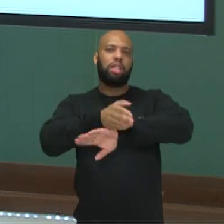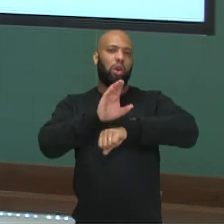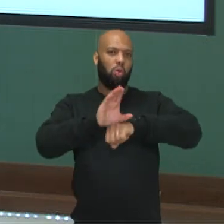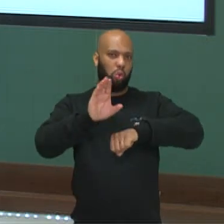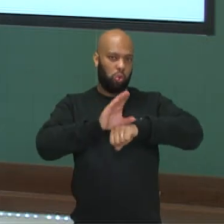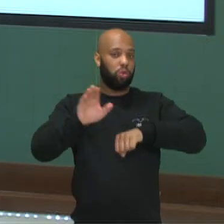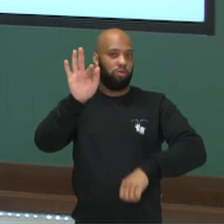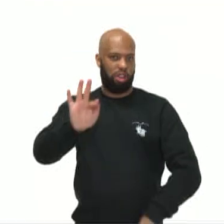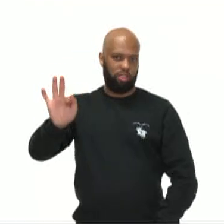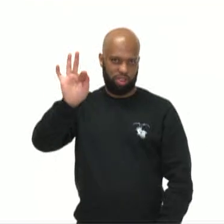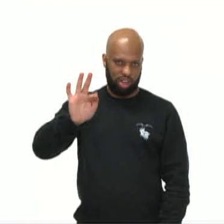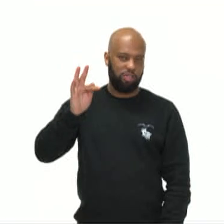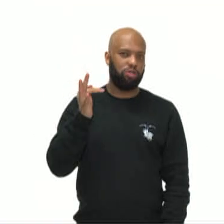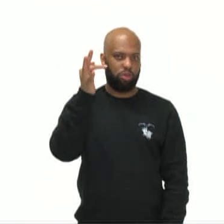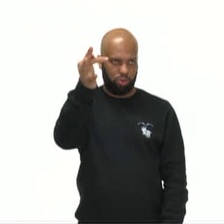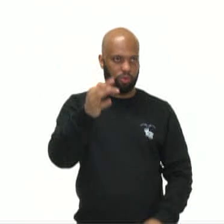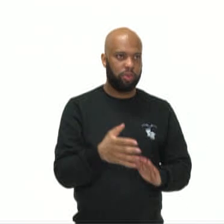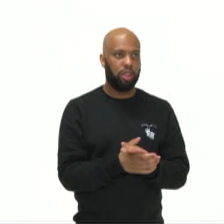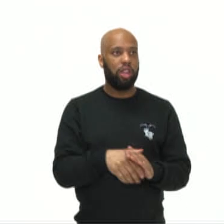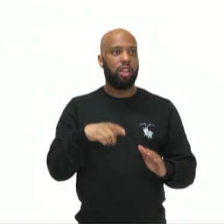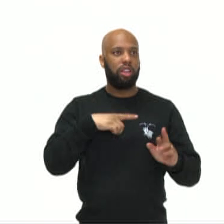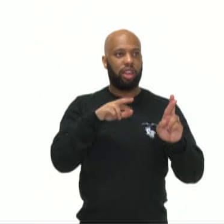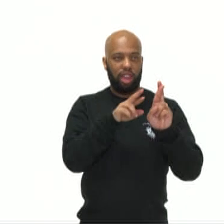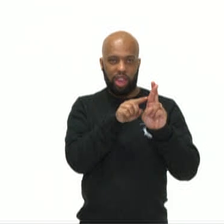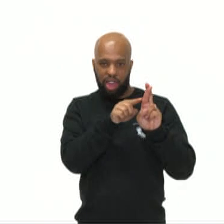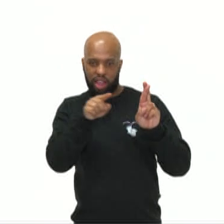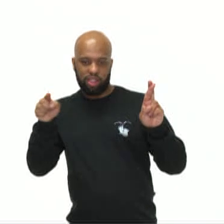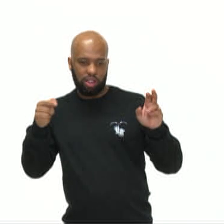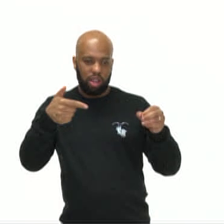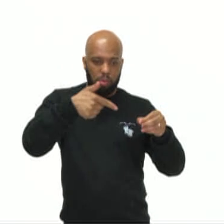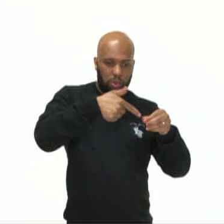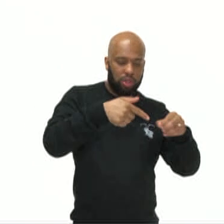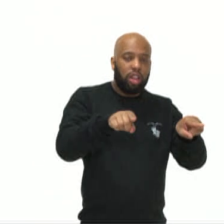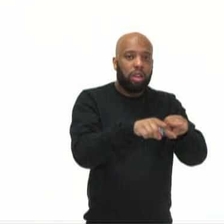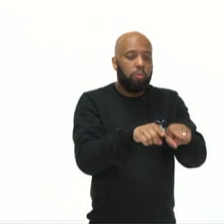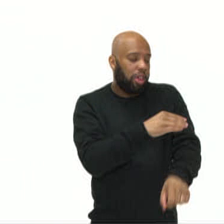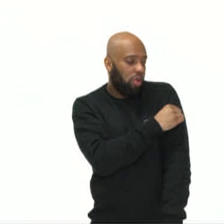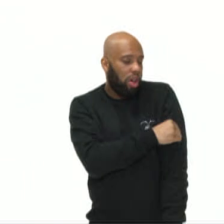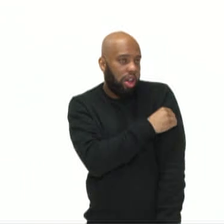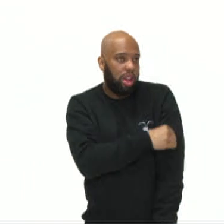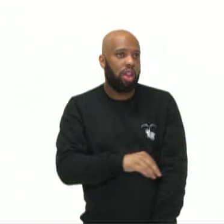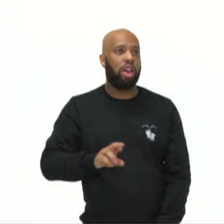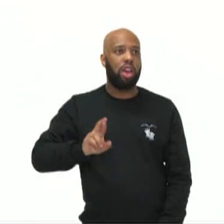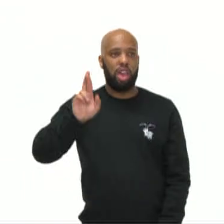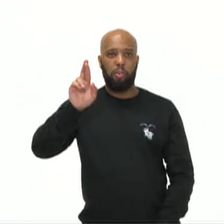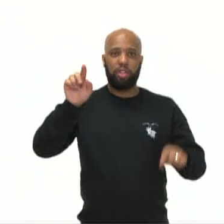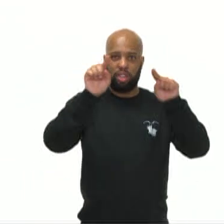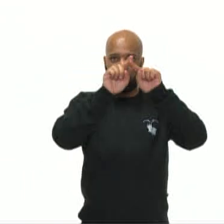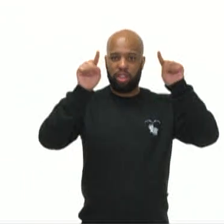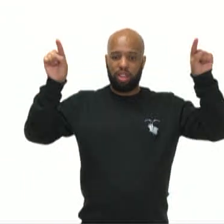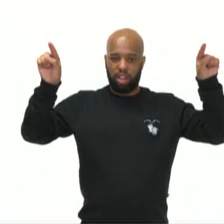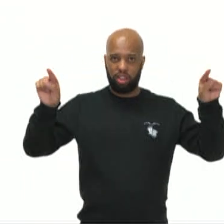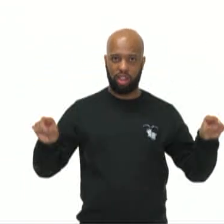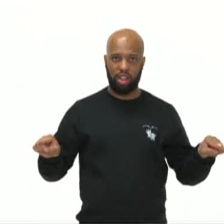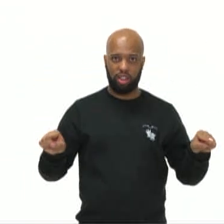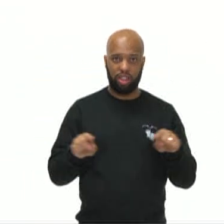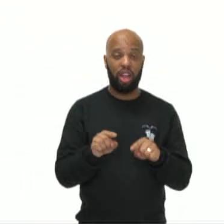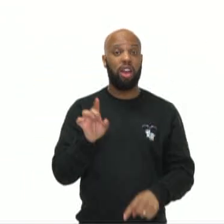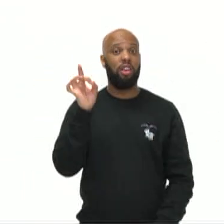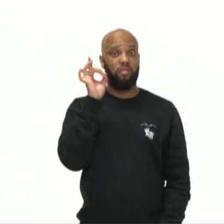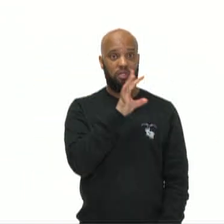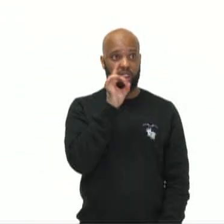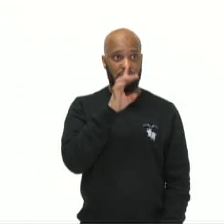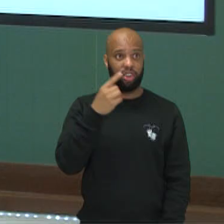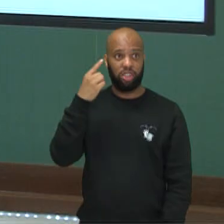dos sonhos. A reação de combustão da gasolina e do etanol são representados pelas seguintes equações químicas. Aqui nós